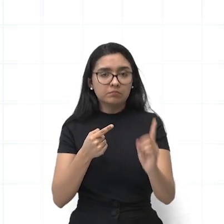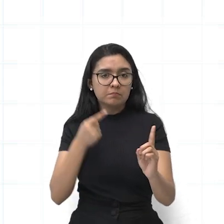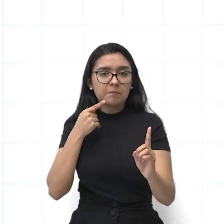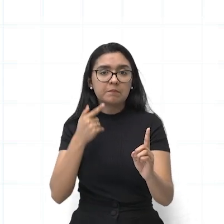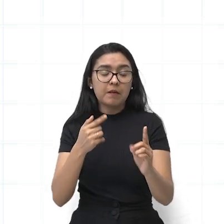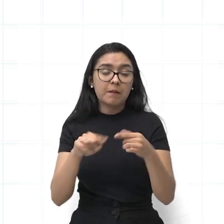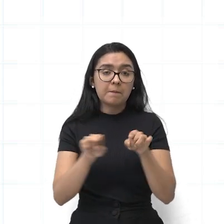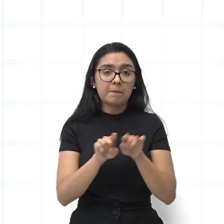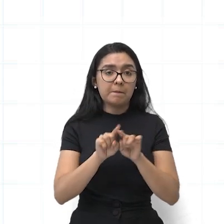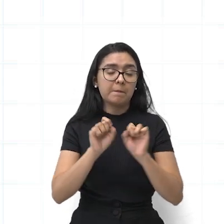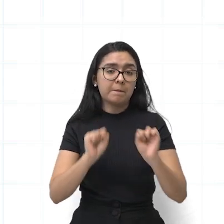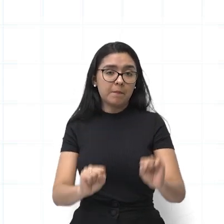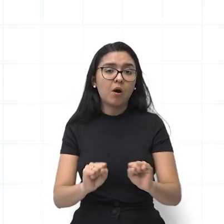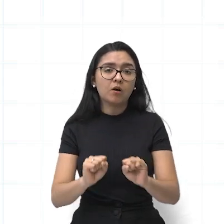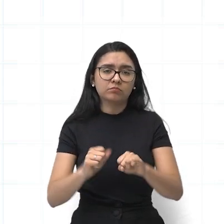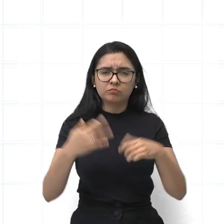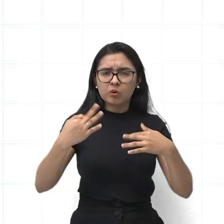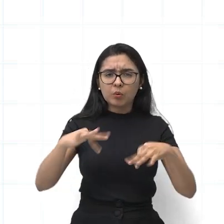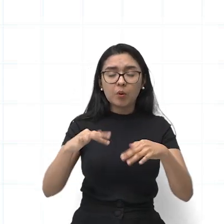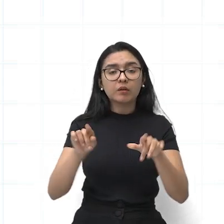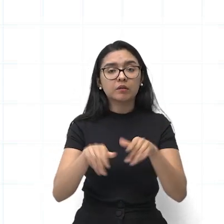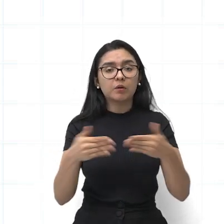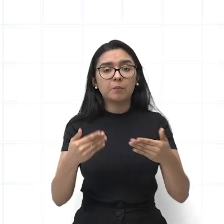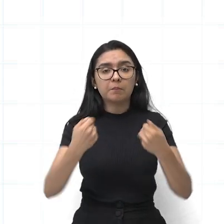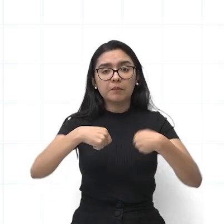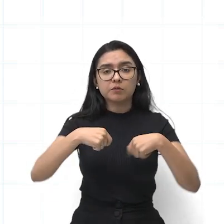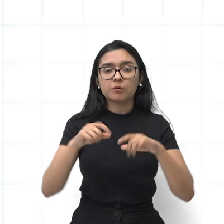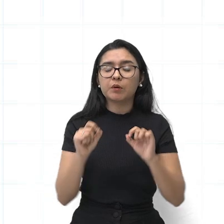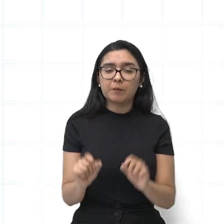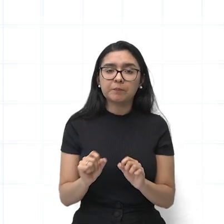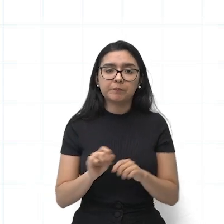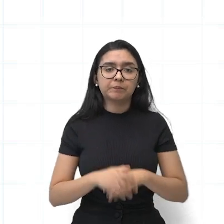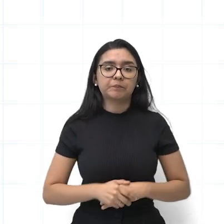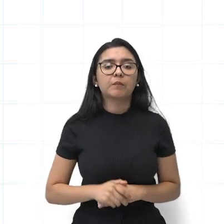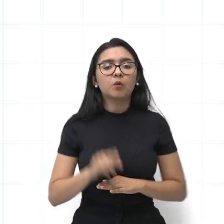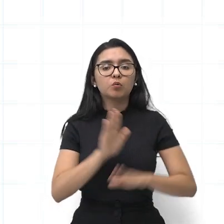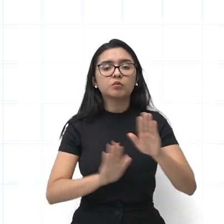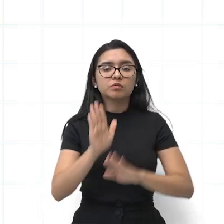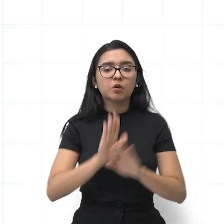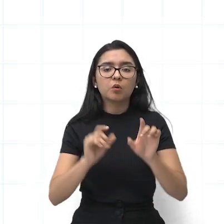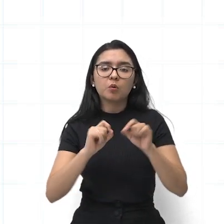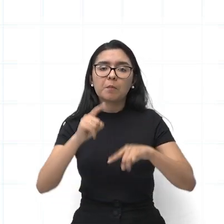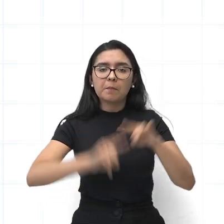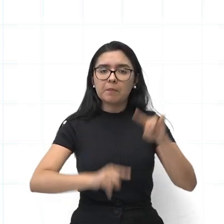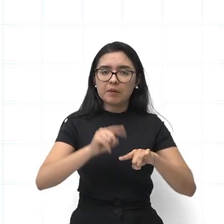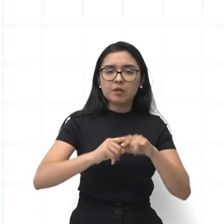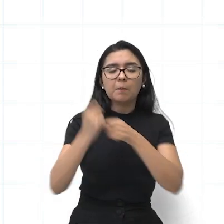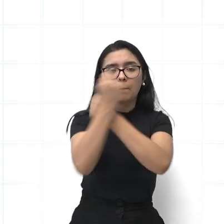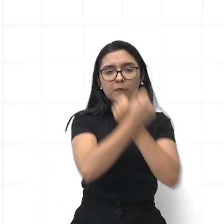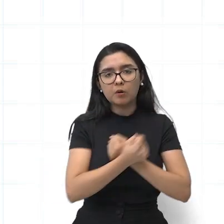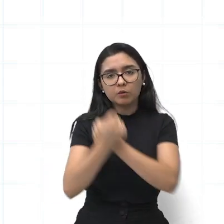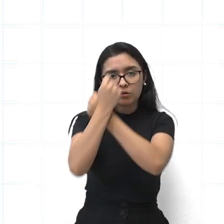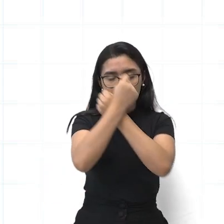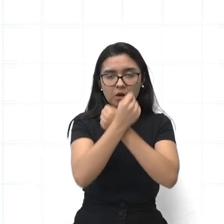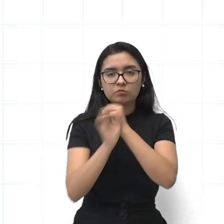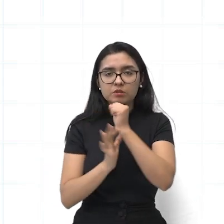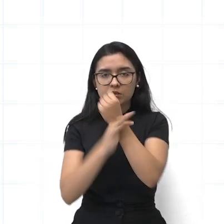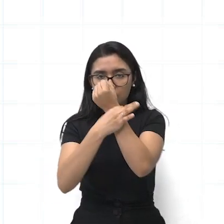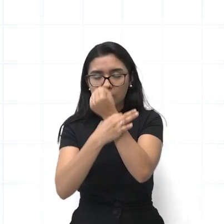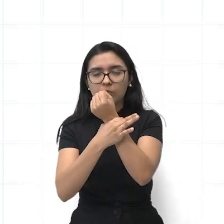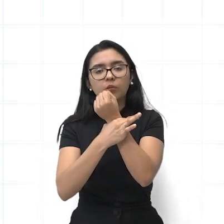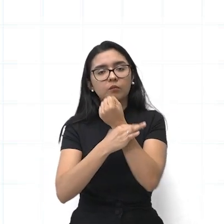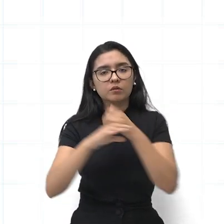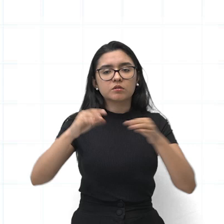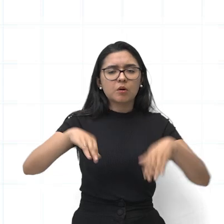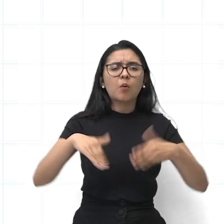próximo à vista. Logo, é preciso, é necessário aí que nós utilizemos, né, equipamentos de